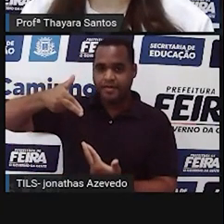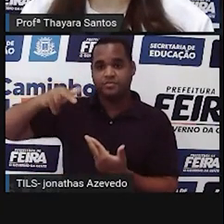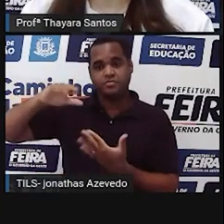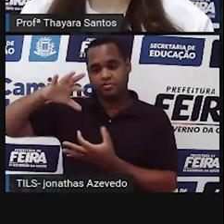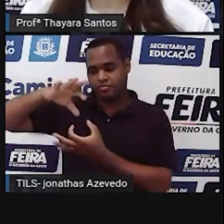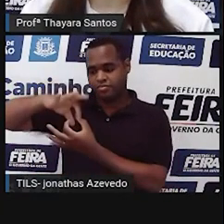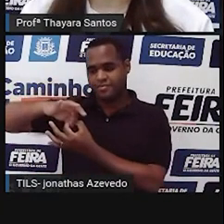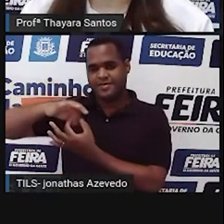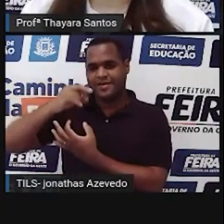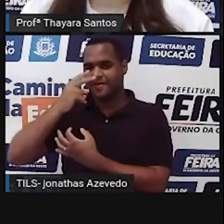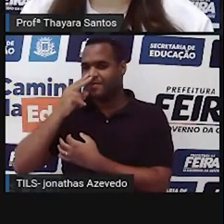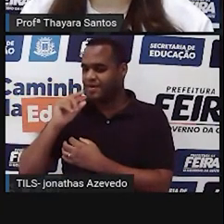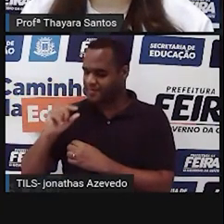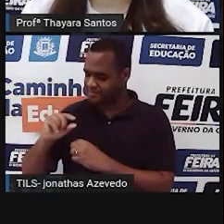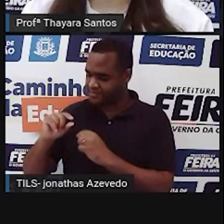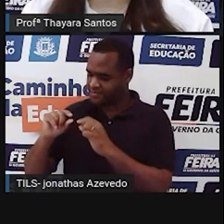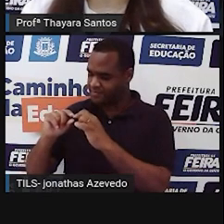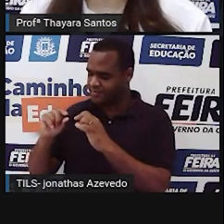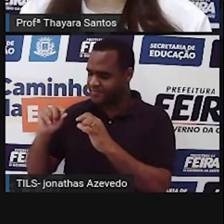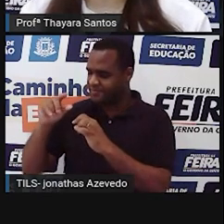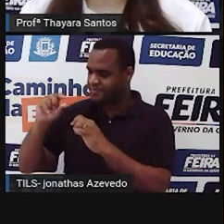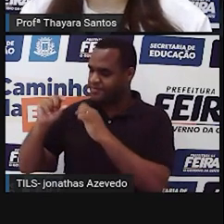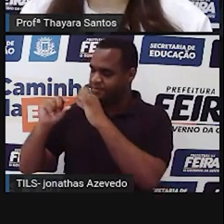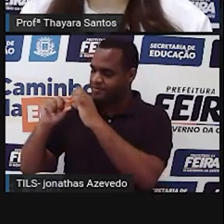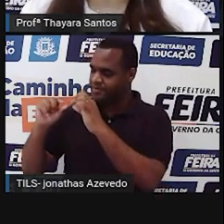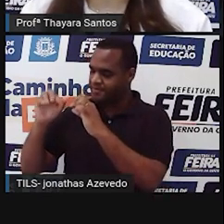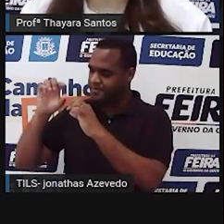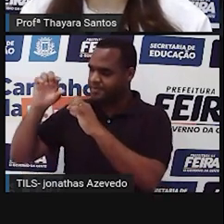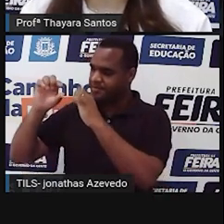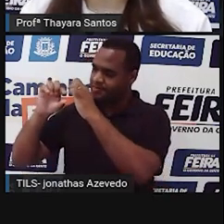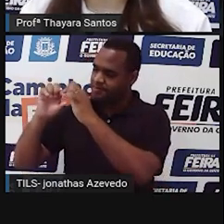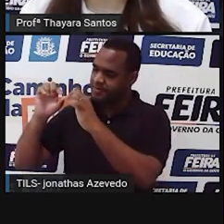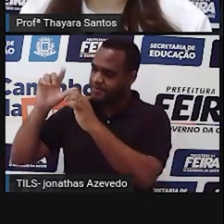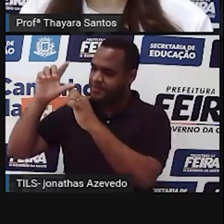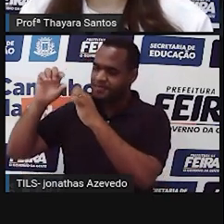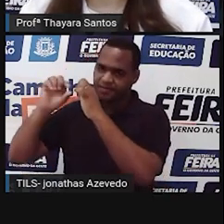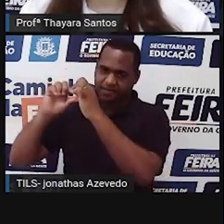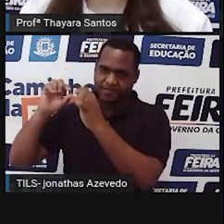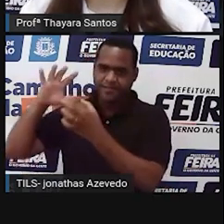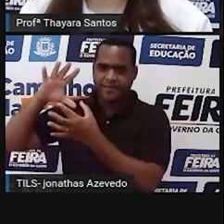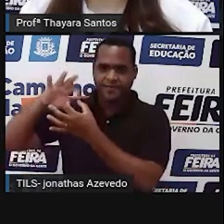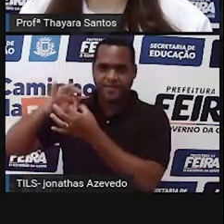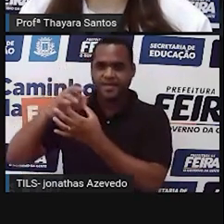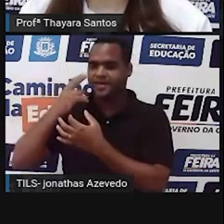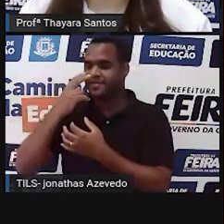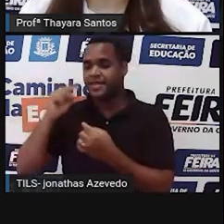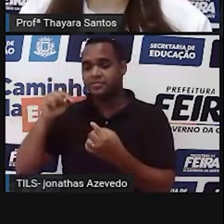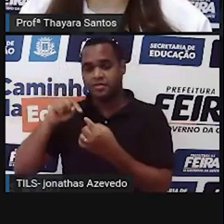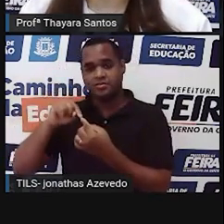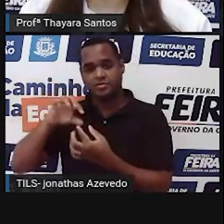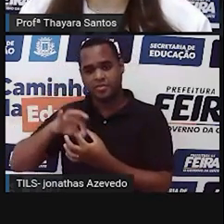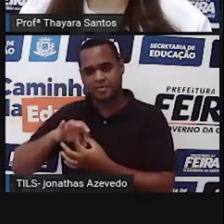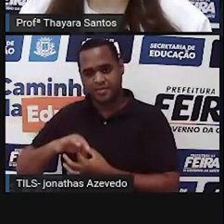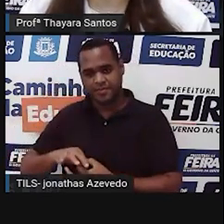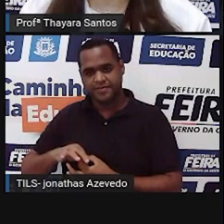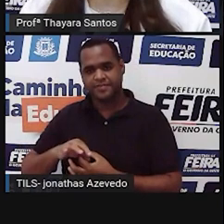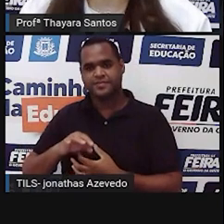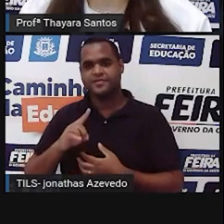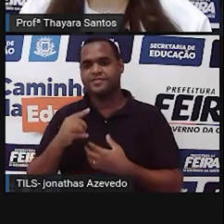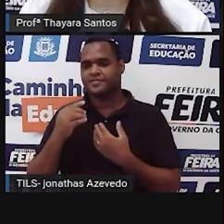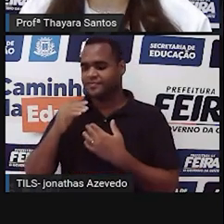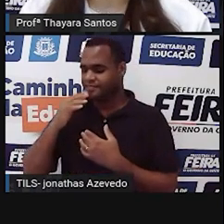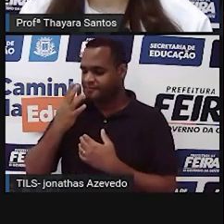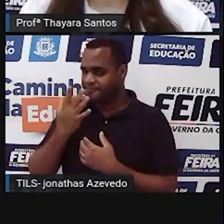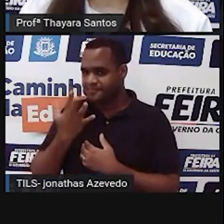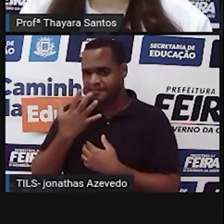conectado, uma fita é conectada na outra justamente através dessas bases nitrogenadas, que aqui estão sendo representadas